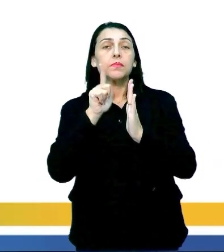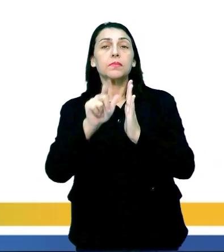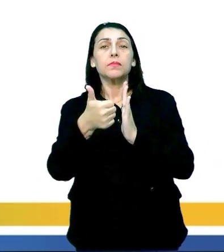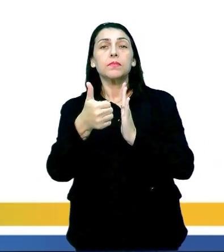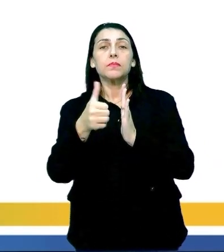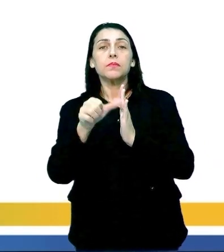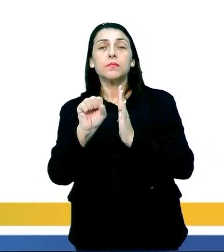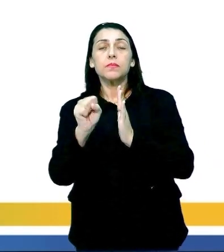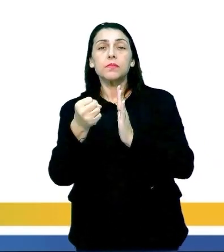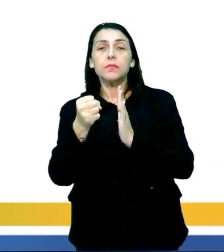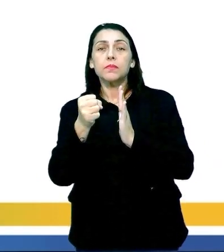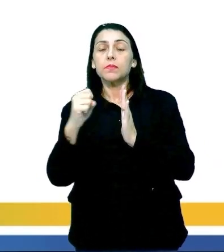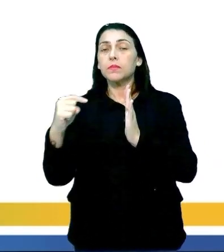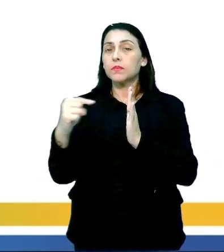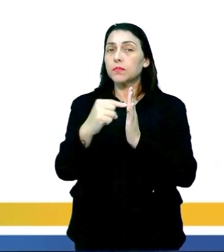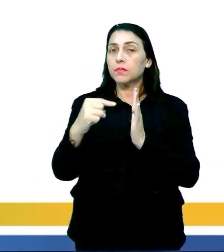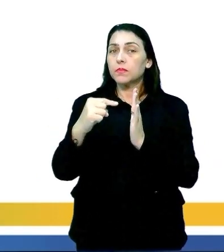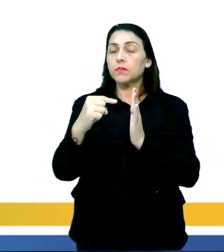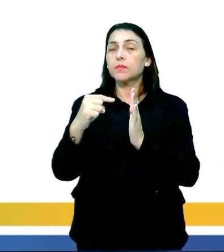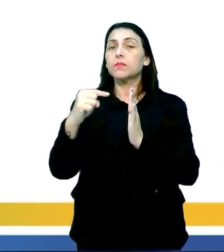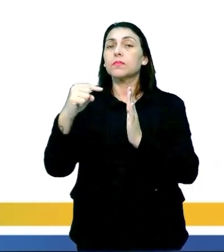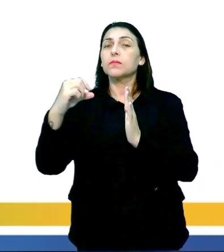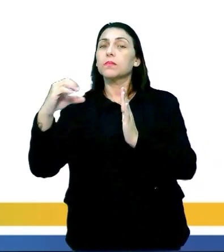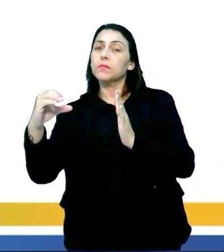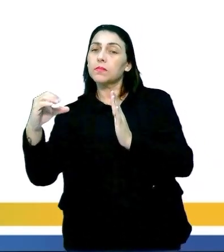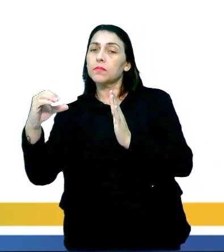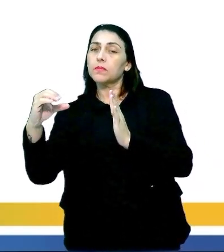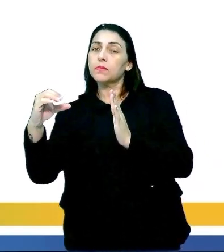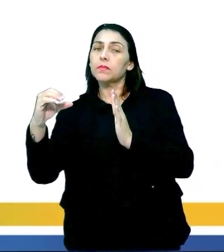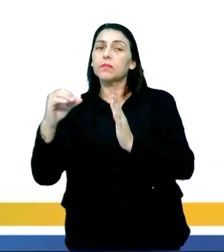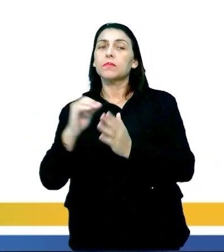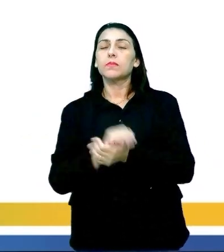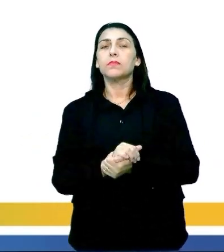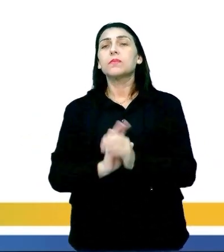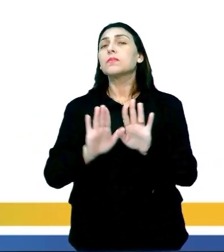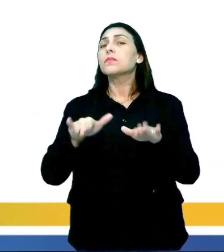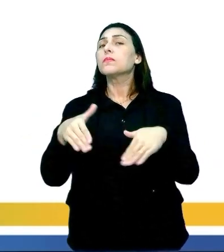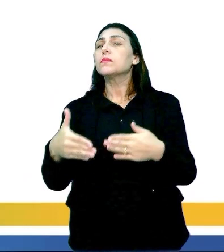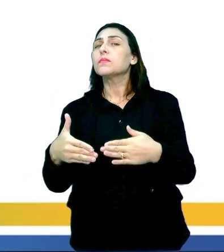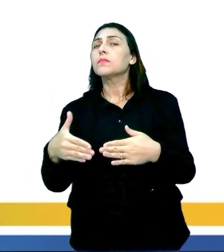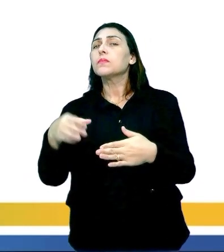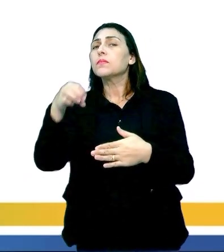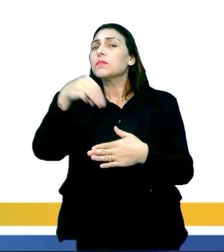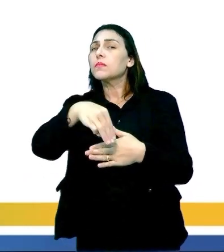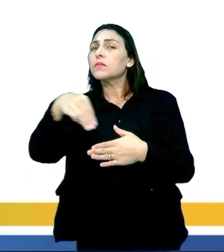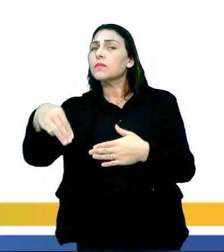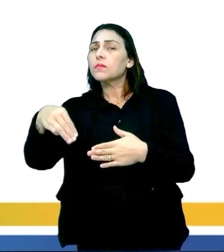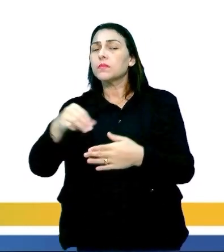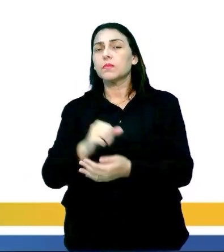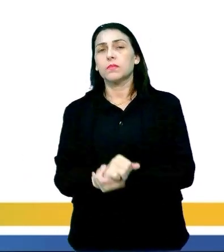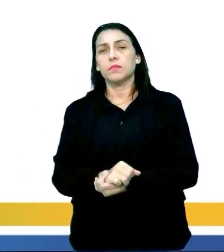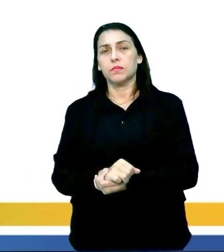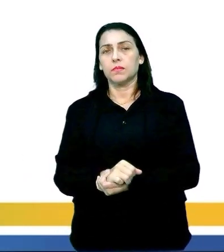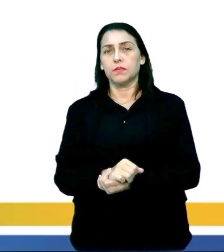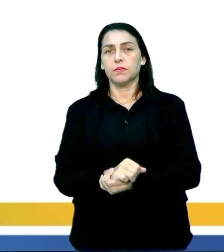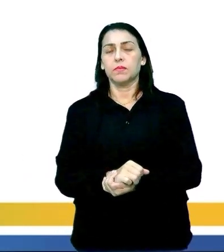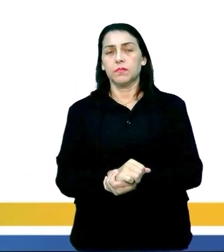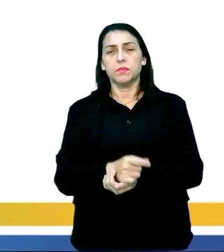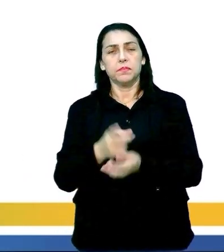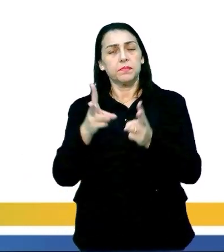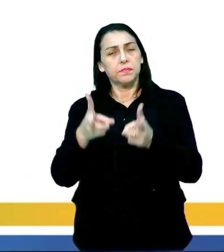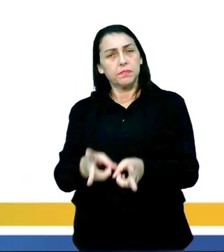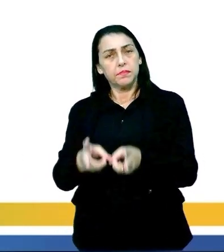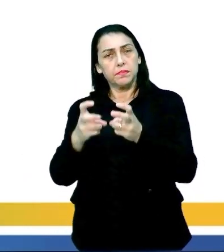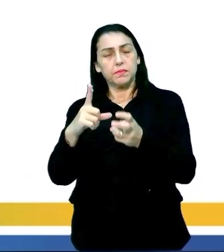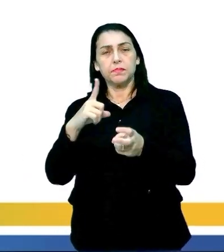temperatura atinja menos 18 graus centígrados ou Celsius é de observe